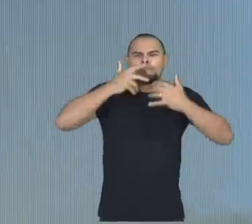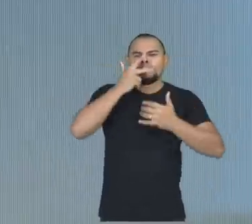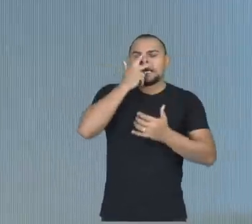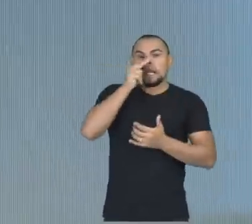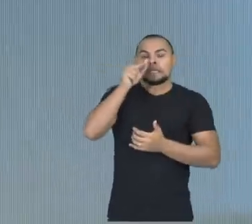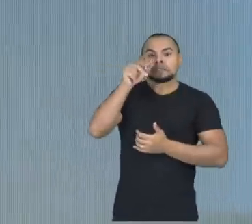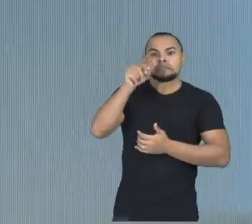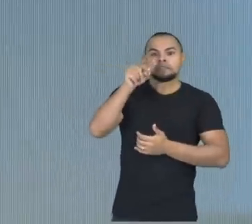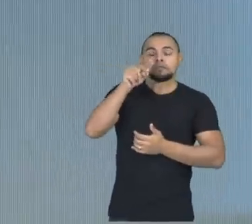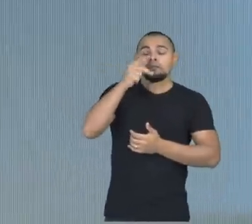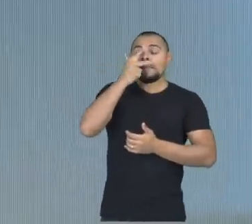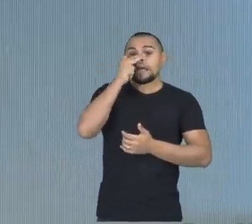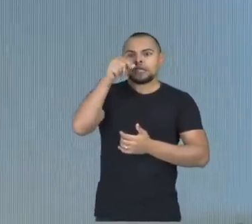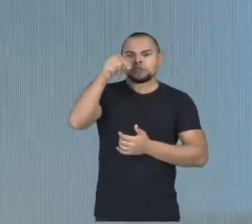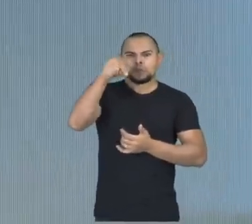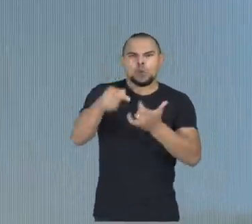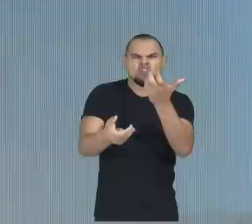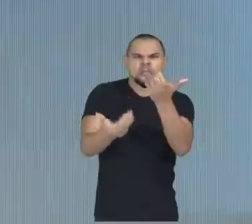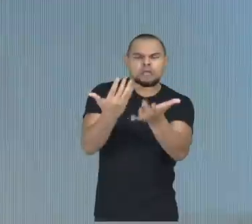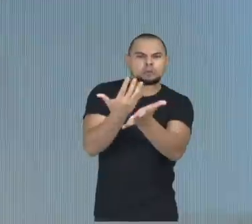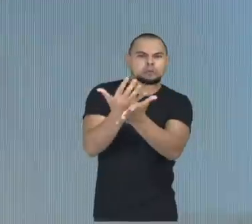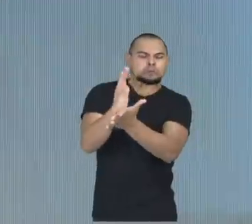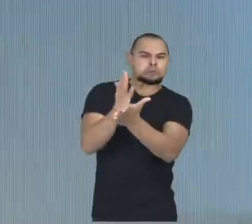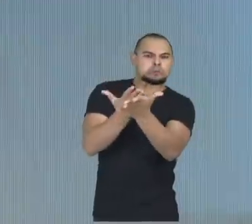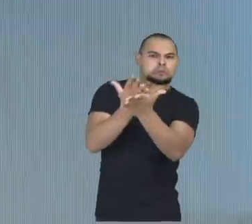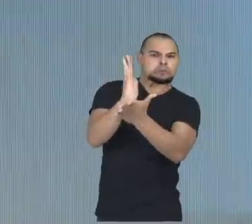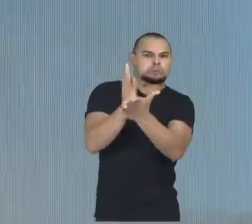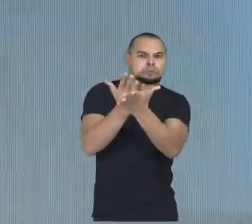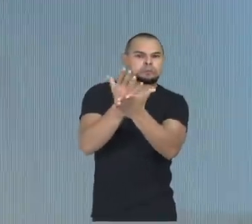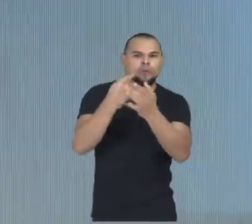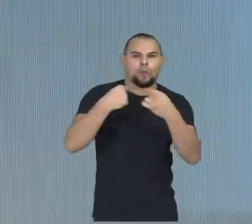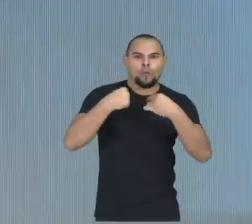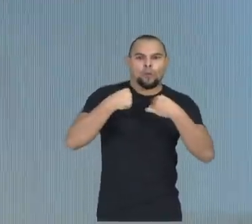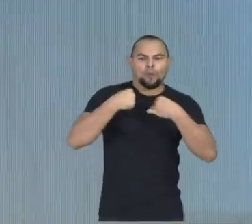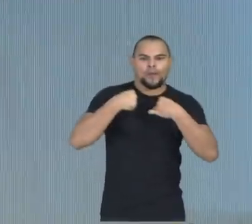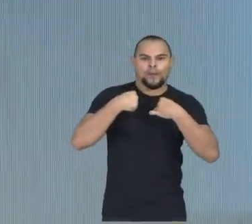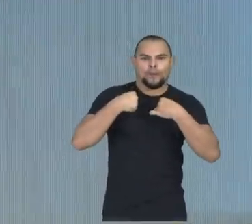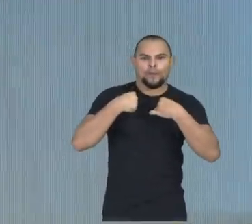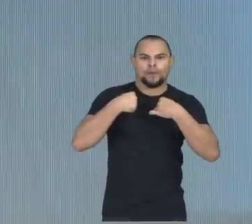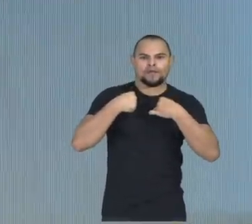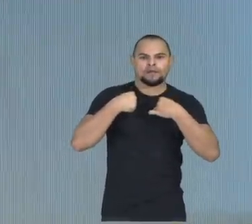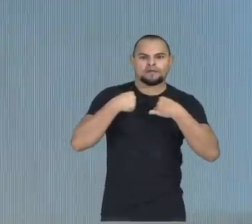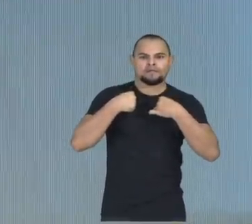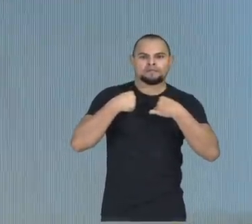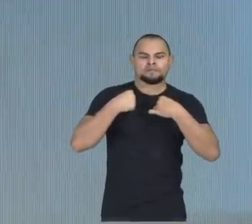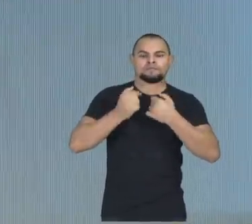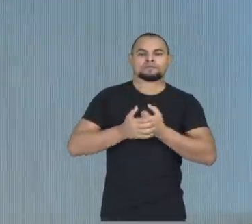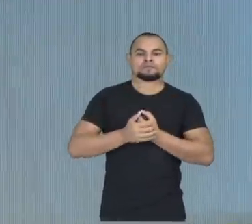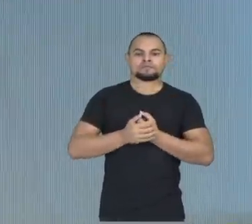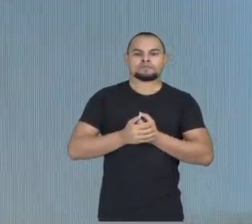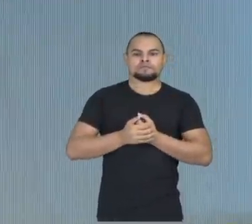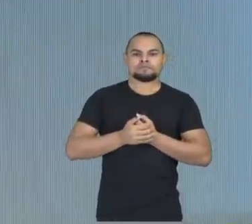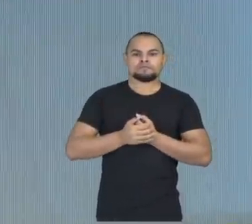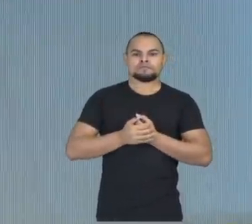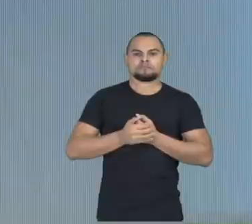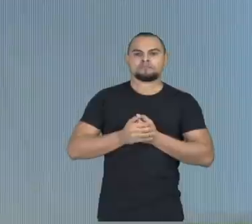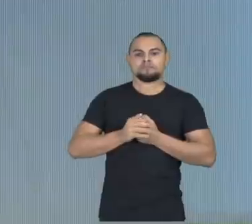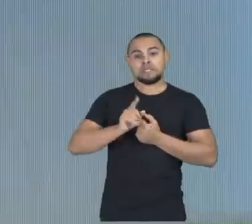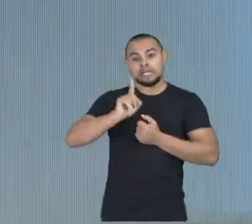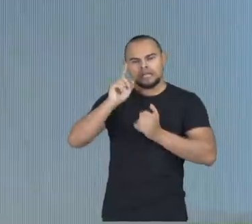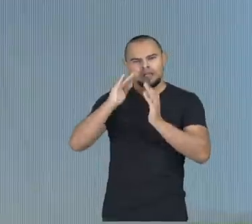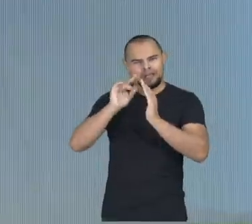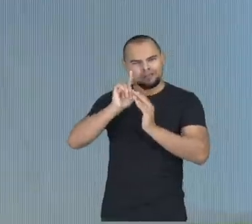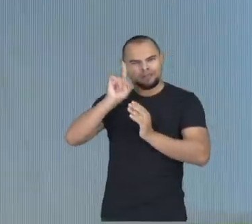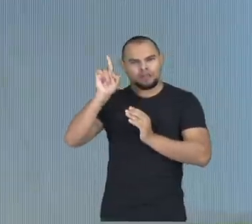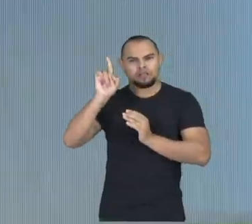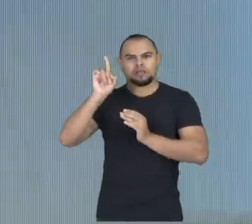se incomodasse com o que estava acontecendo. E todas as prateleiras do móvel da cozinha